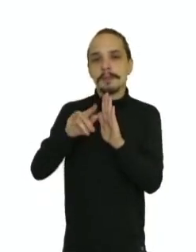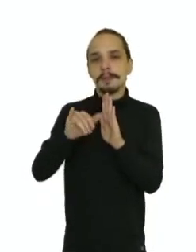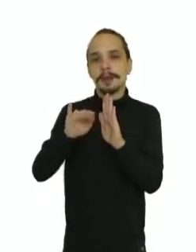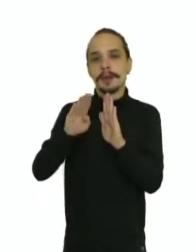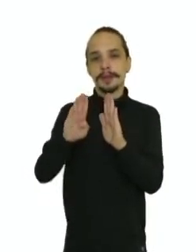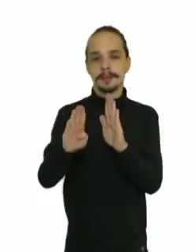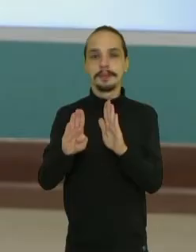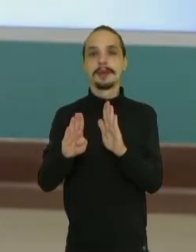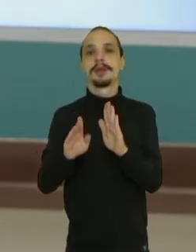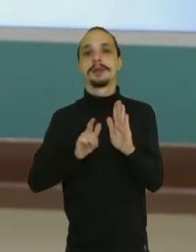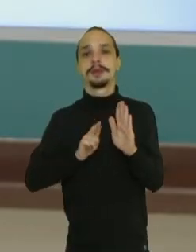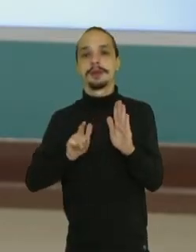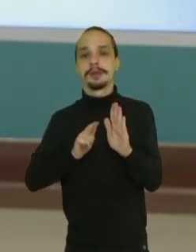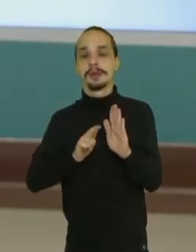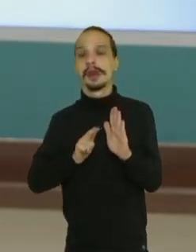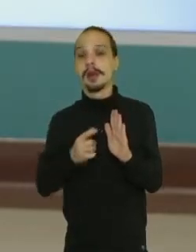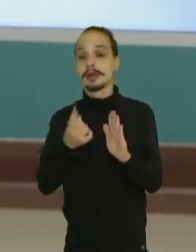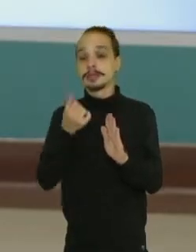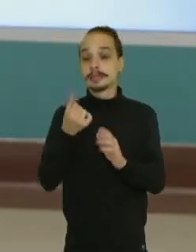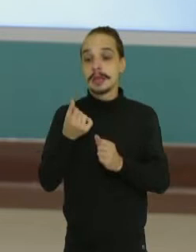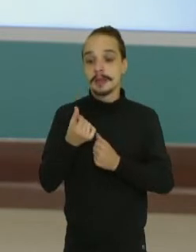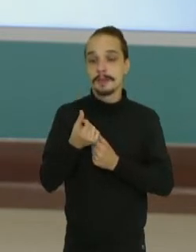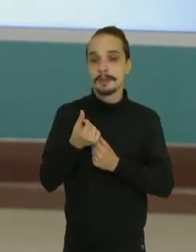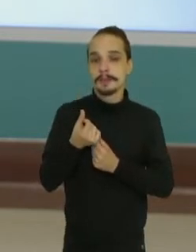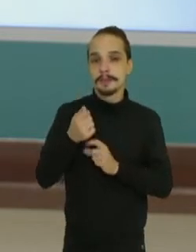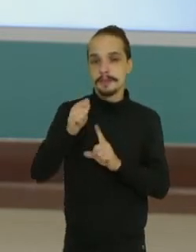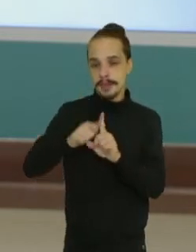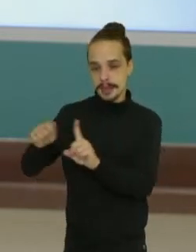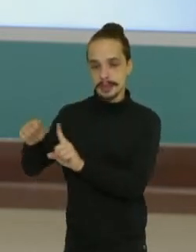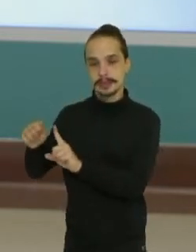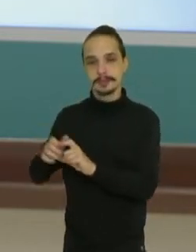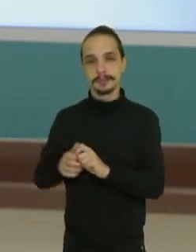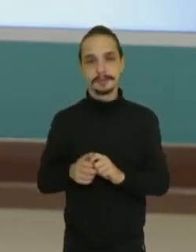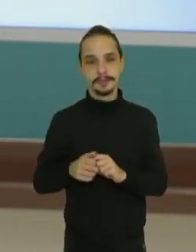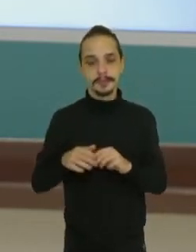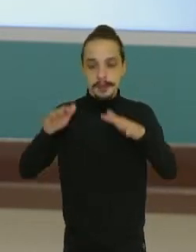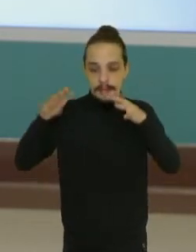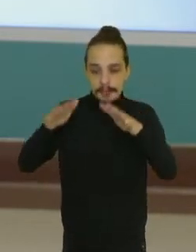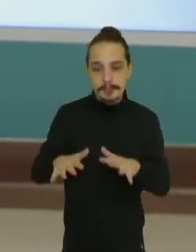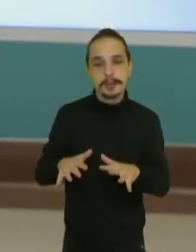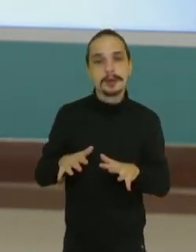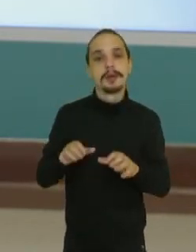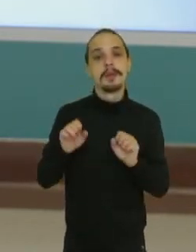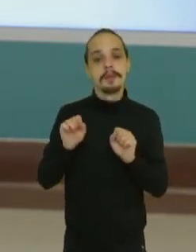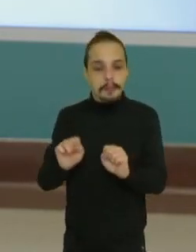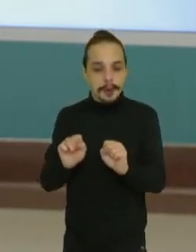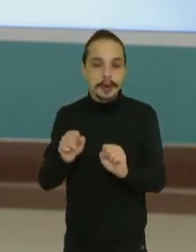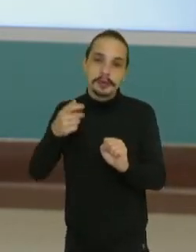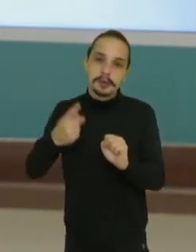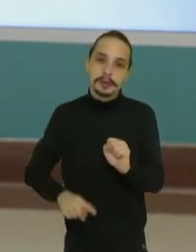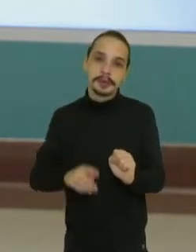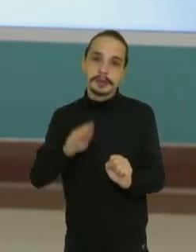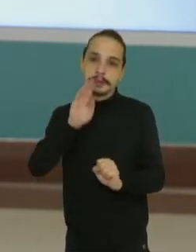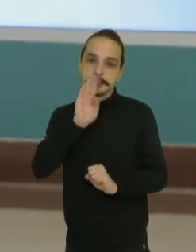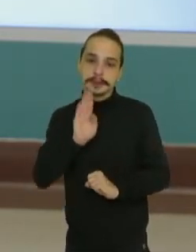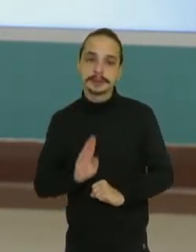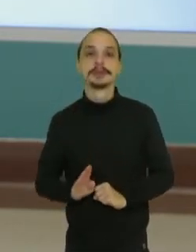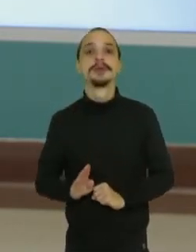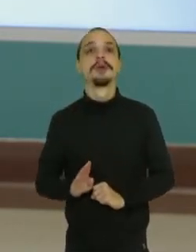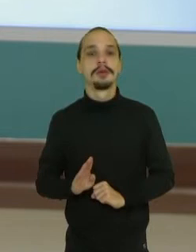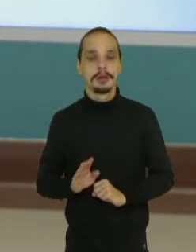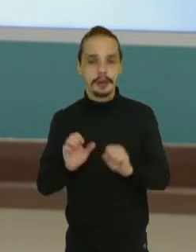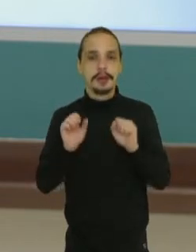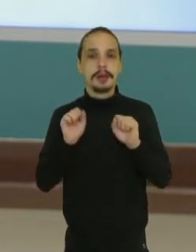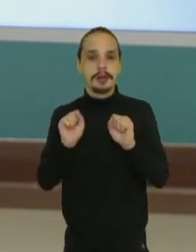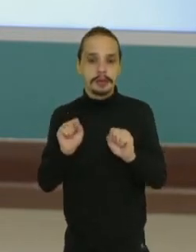2 trimestres consecutivos. Numa recessão, pode acontecer, por exemplo, num país como o Brasil. Imagina que o Brasil é um país que depende muito